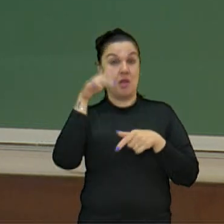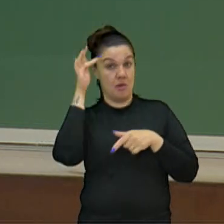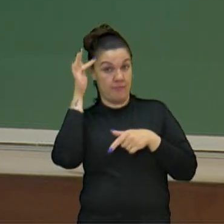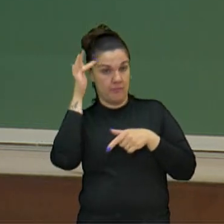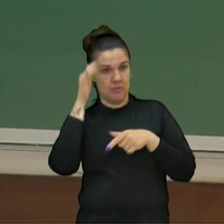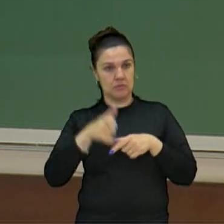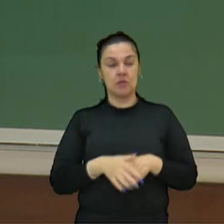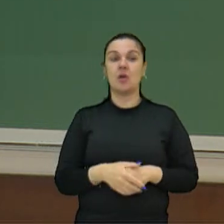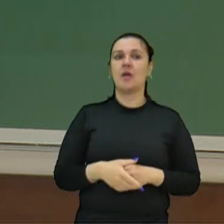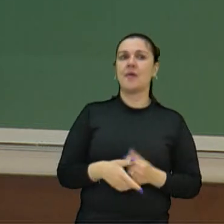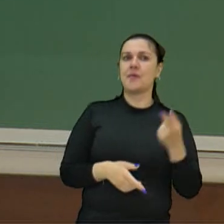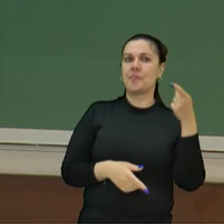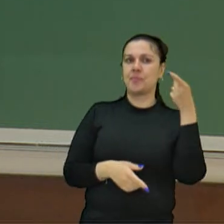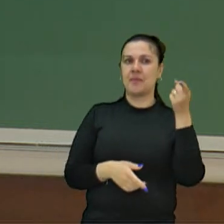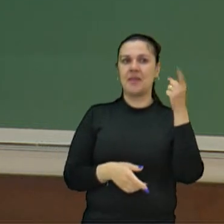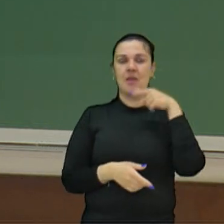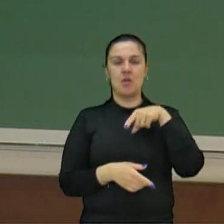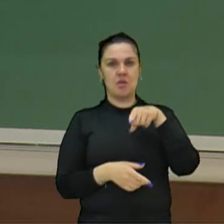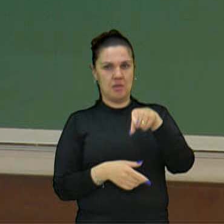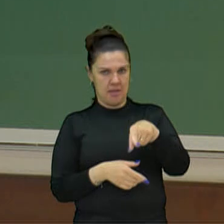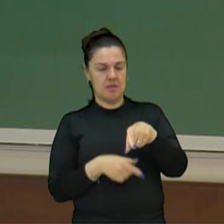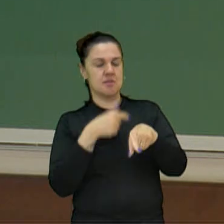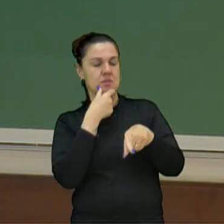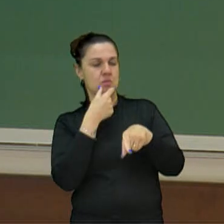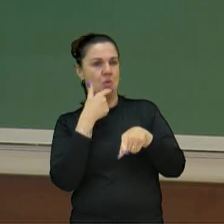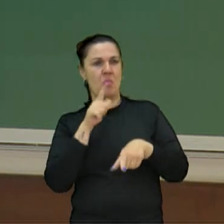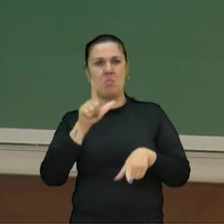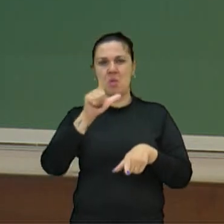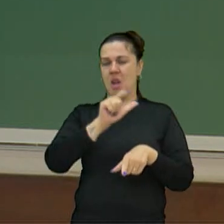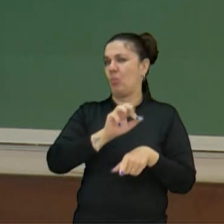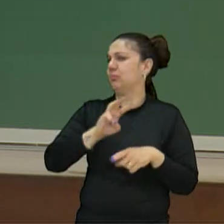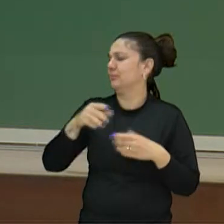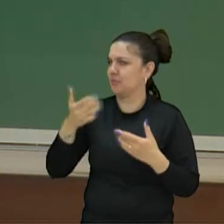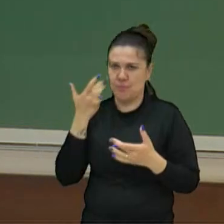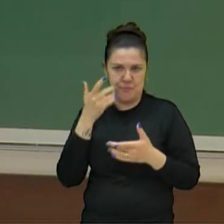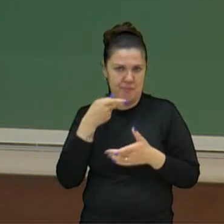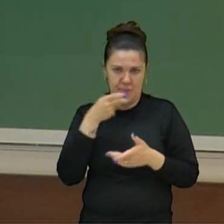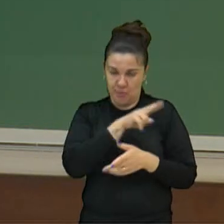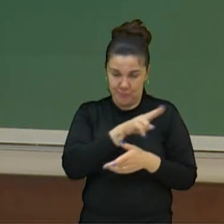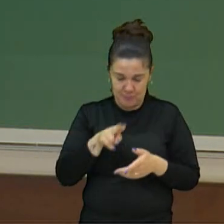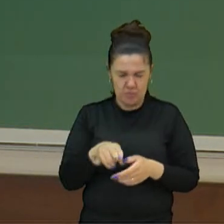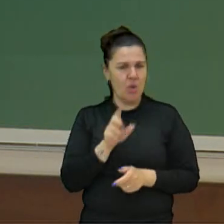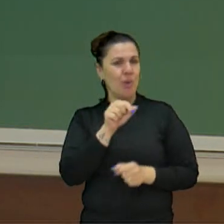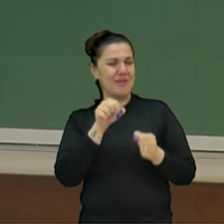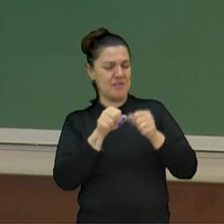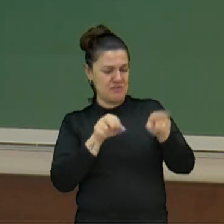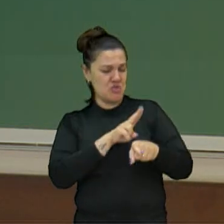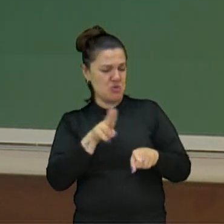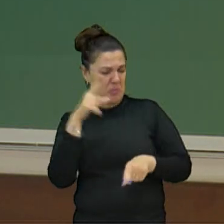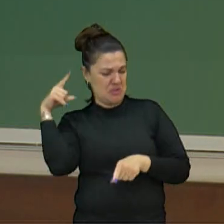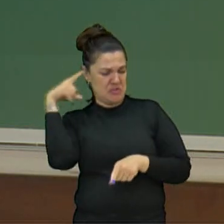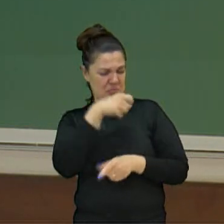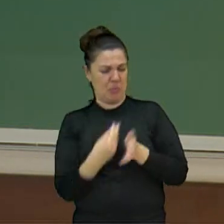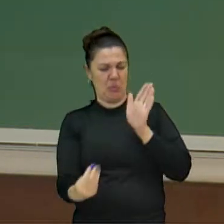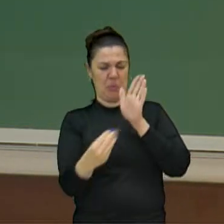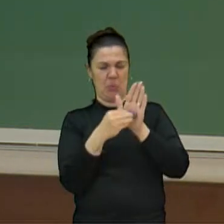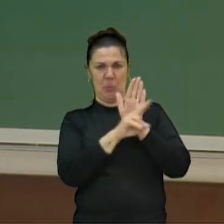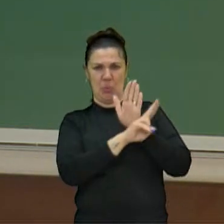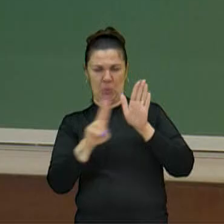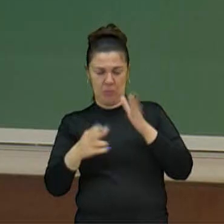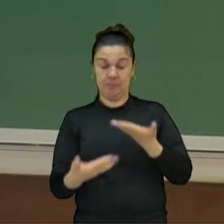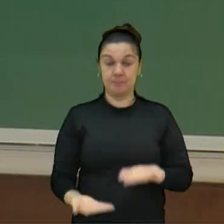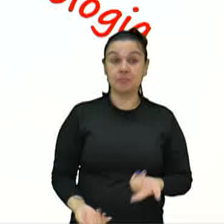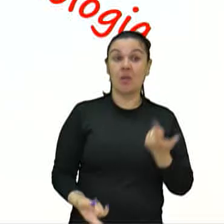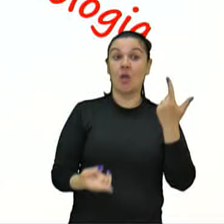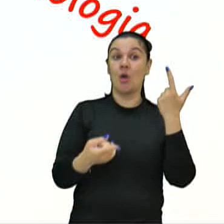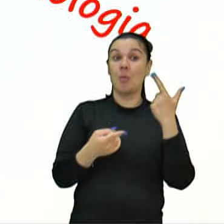ali, eu nem sei falar o nome dele, mas o Leuwenhoek, sei lá como é que fala isso, mas o que esse cara fez de importante com esse nome difícil? Por que eu coloquei ele aqui? Porque